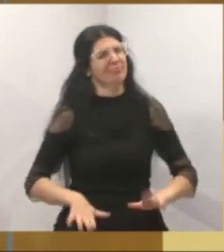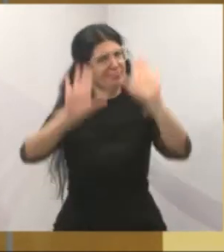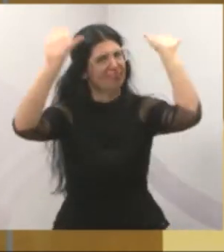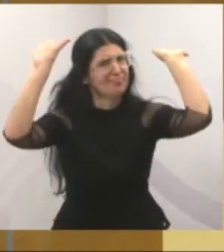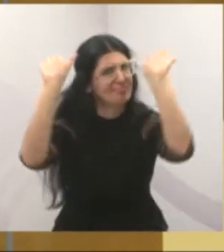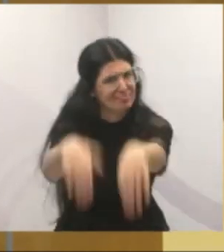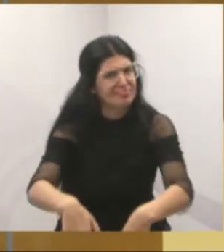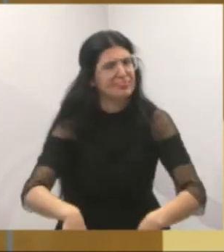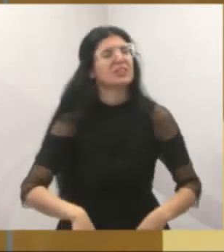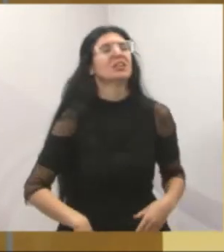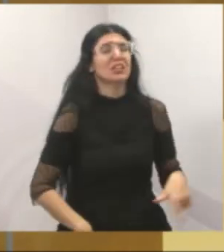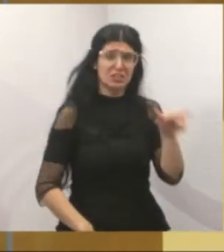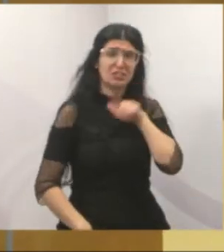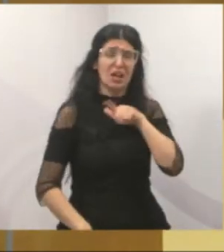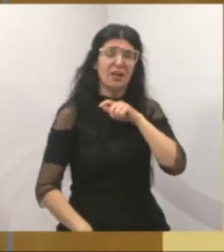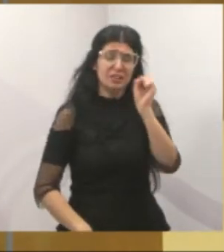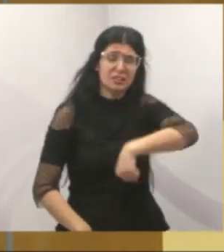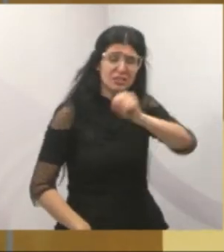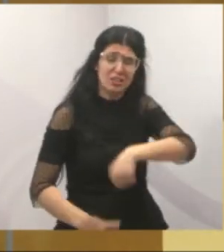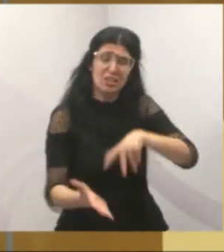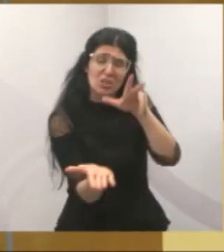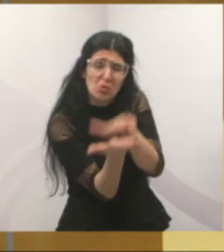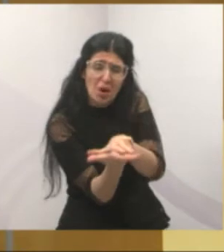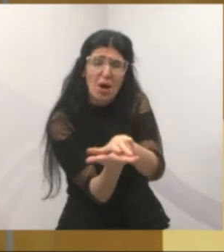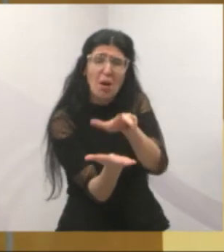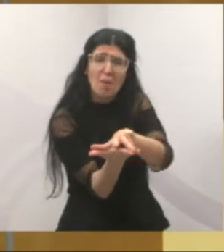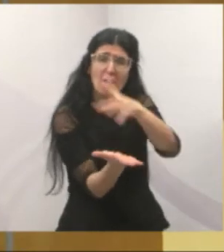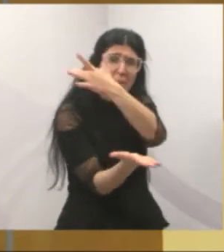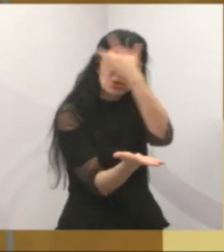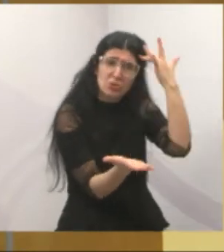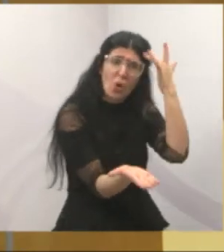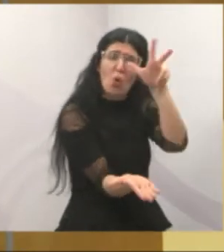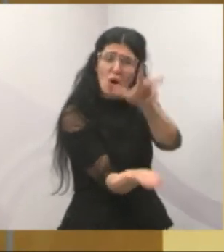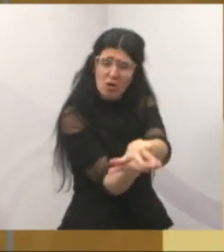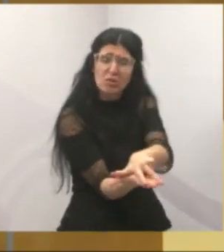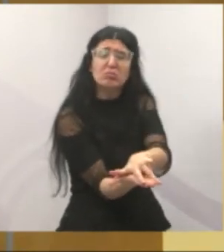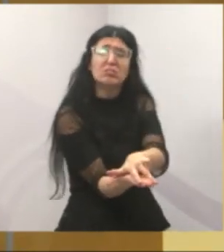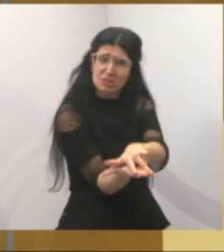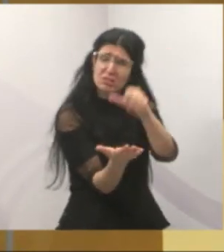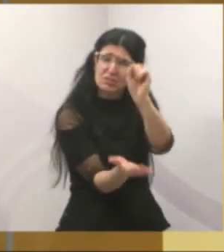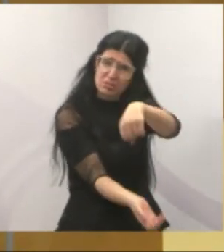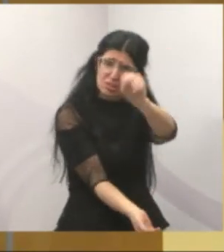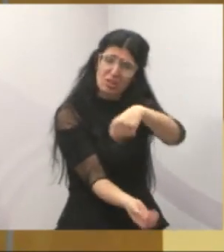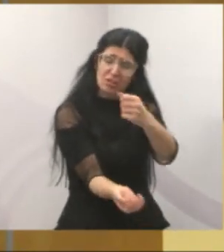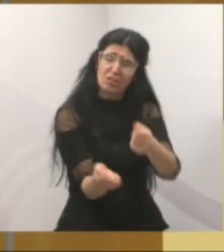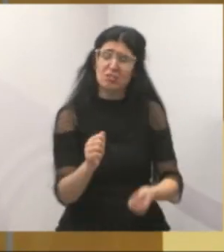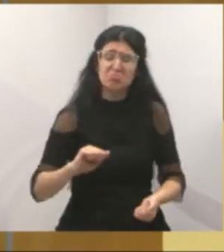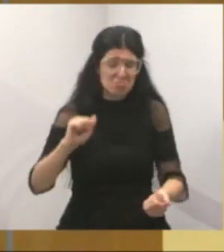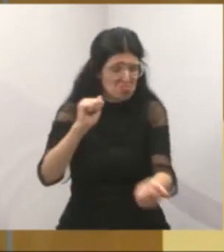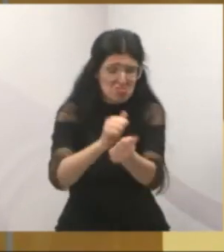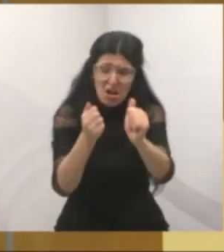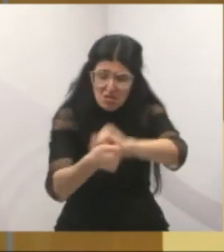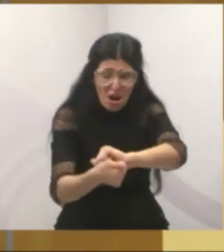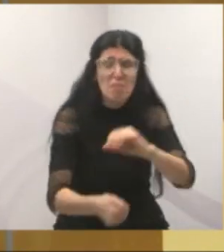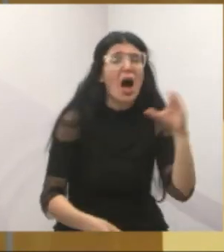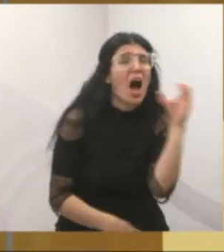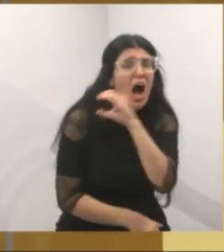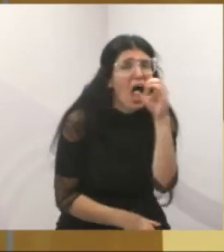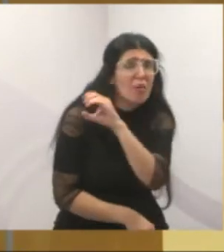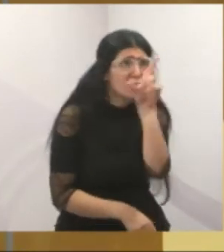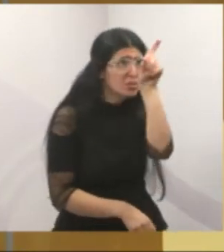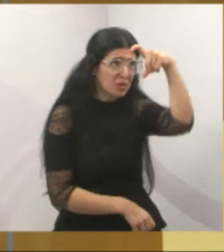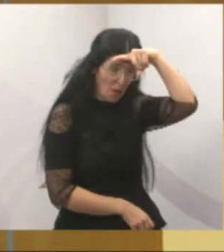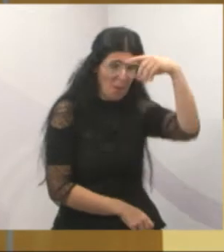há espaço para as pessoas serem atendidas. E esses hospitais se adequariam imediatamente, porque são hospitais de